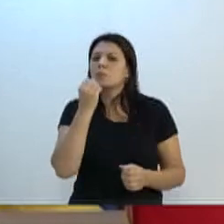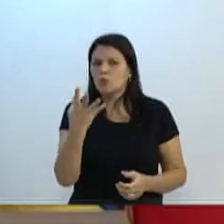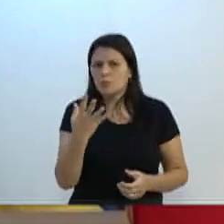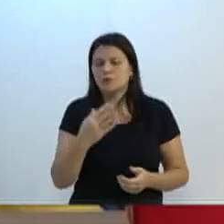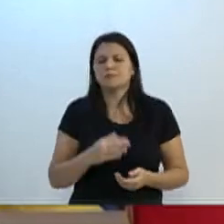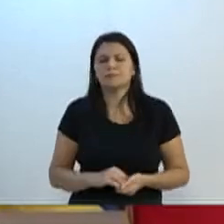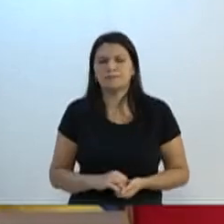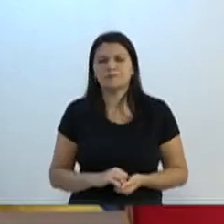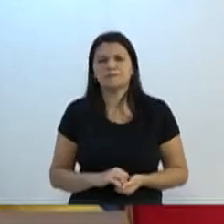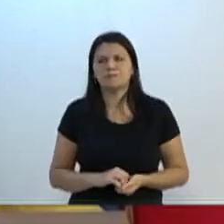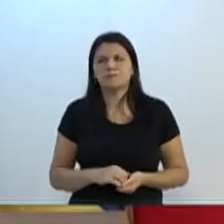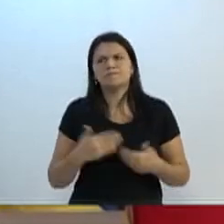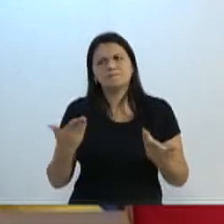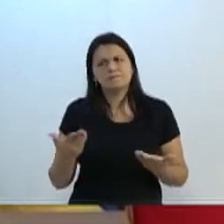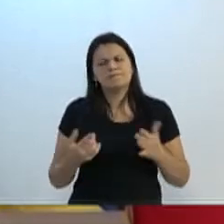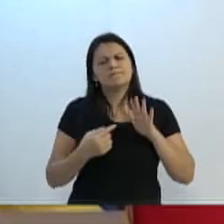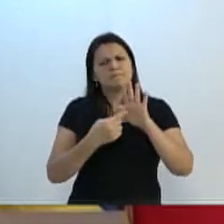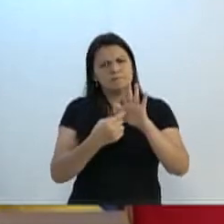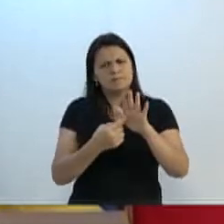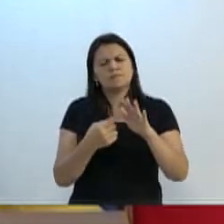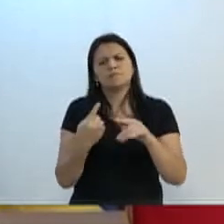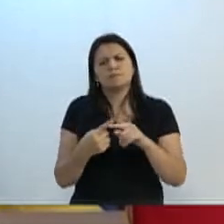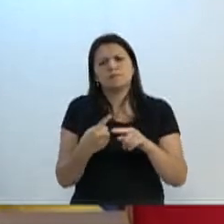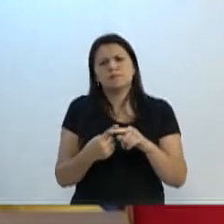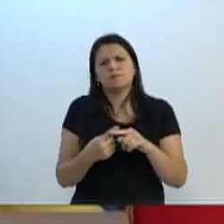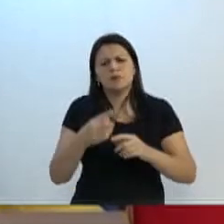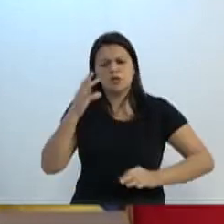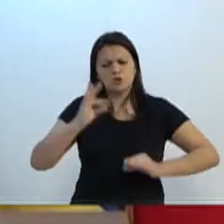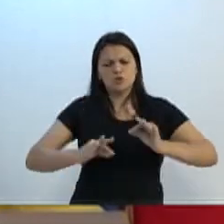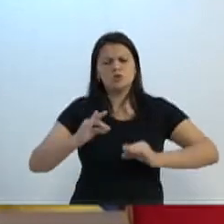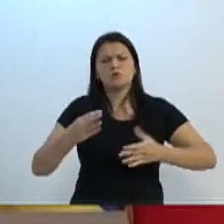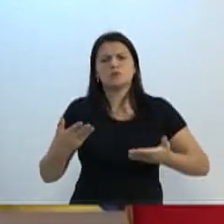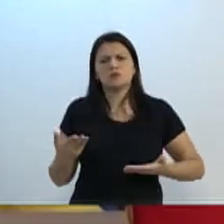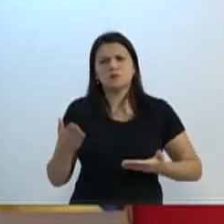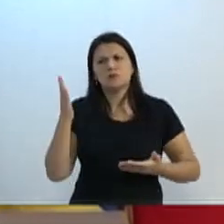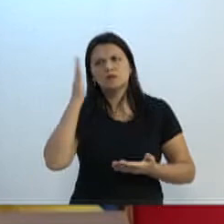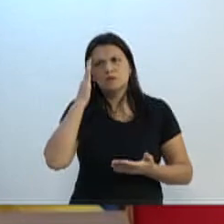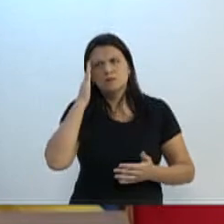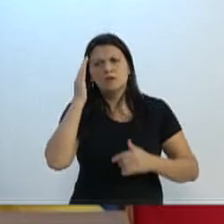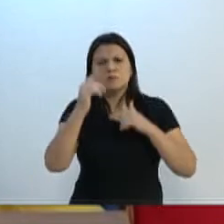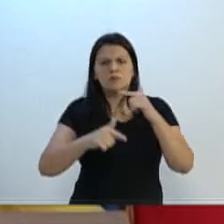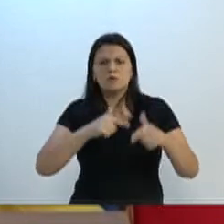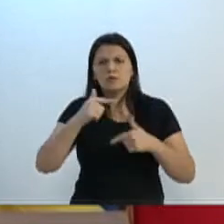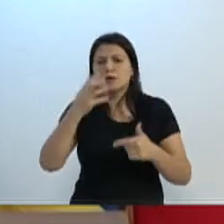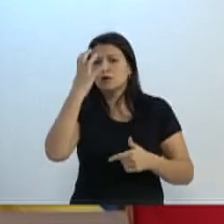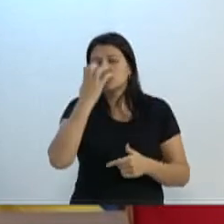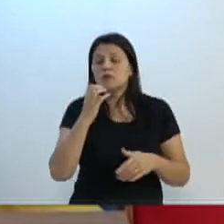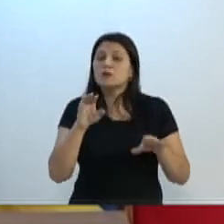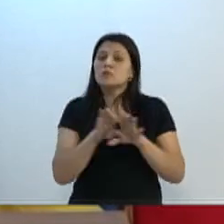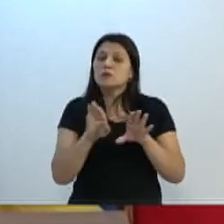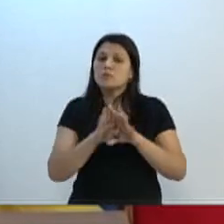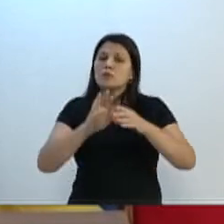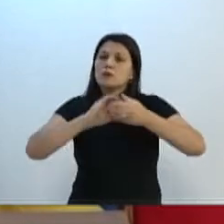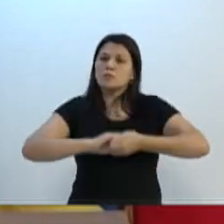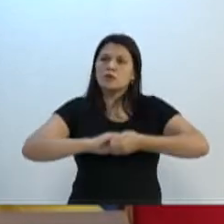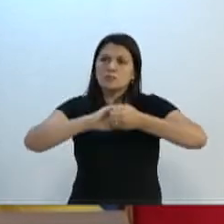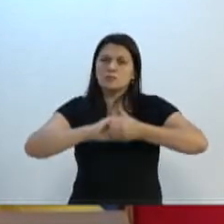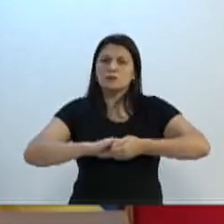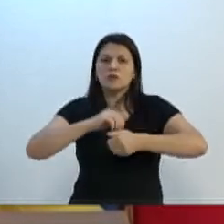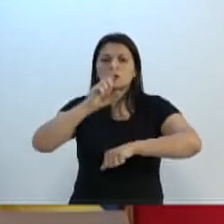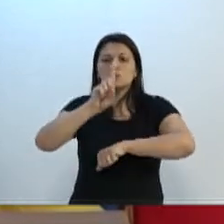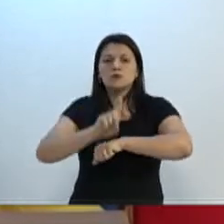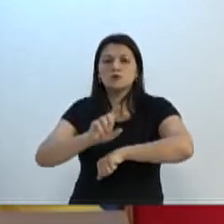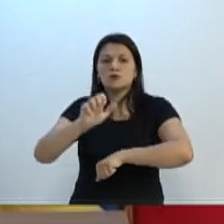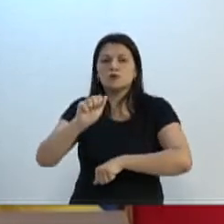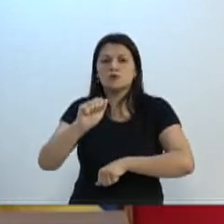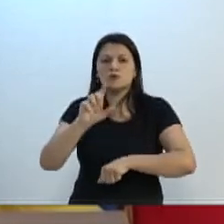ideal. Então, destacar isso aqui, por uma questão de justiça, que a gente sabe de um trabalho sério, e parabenizar o diretor Adriano por esse